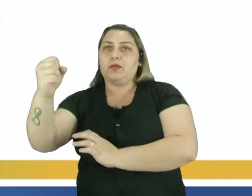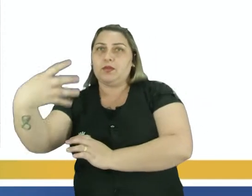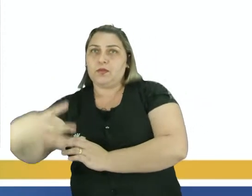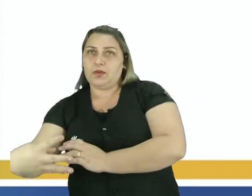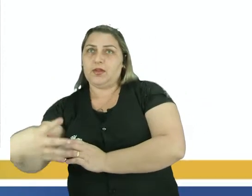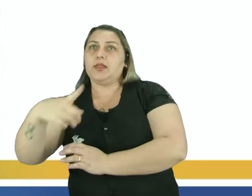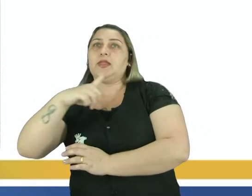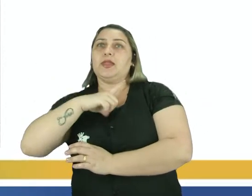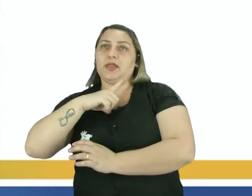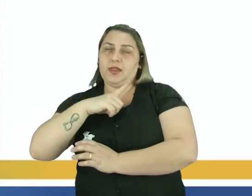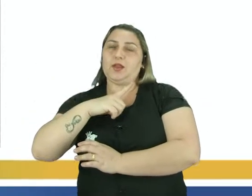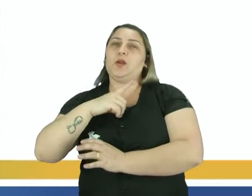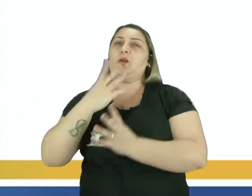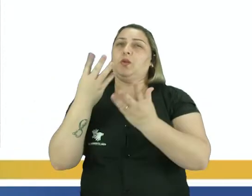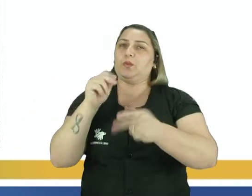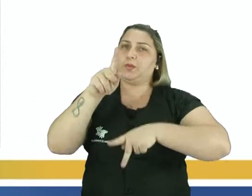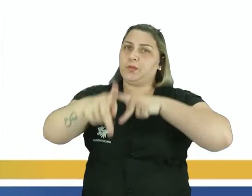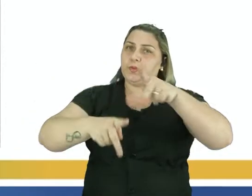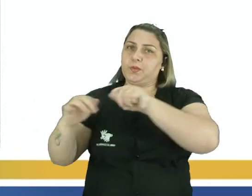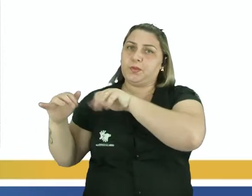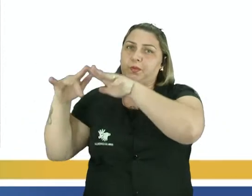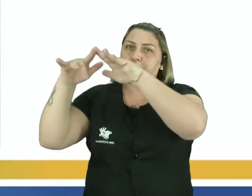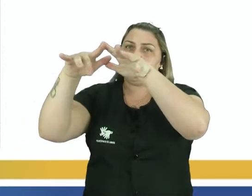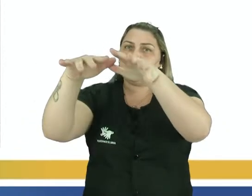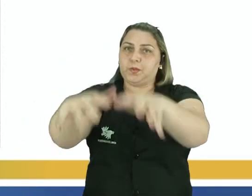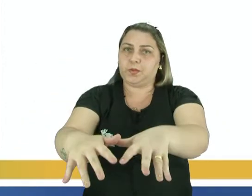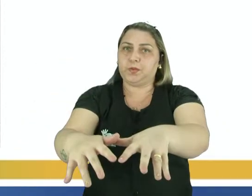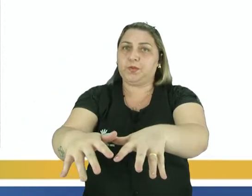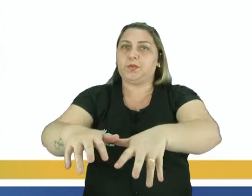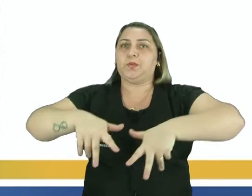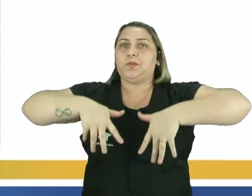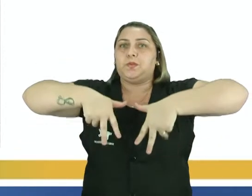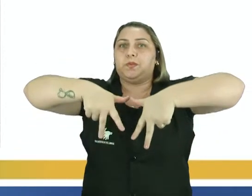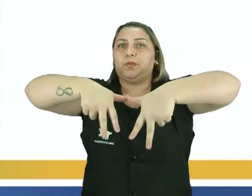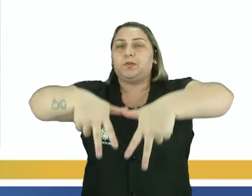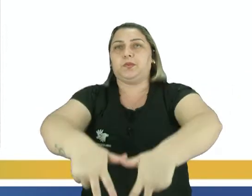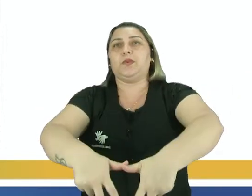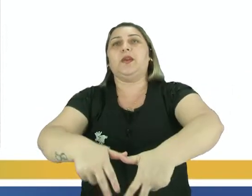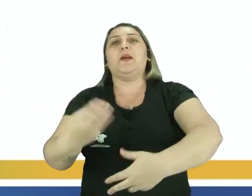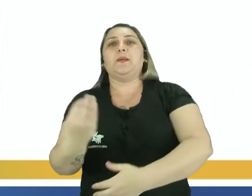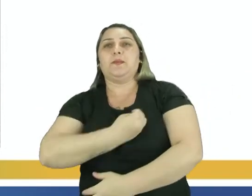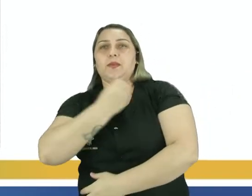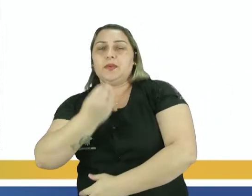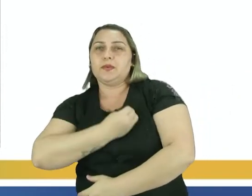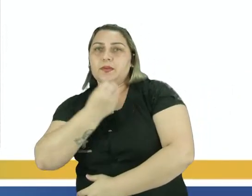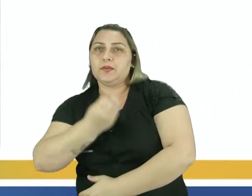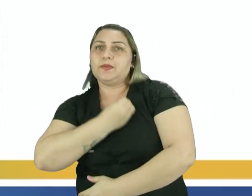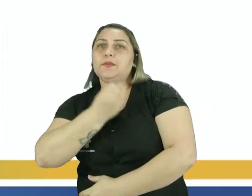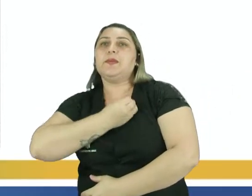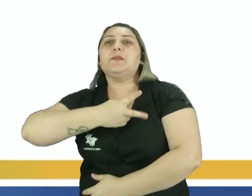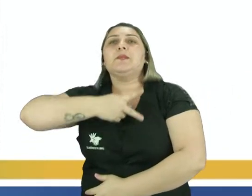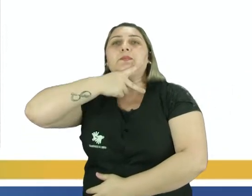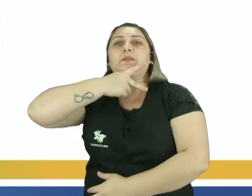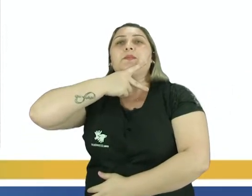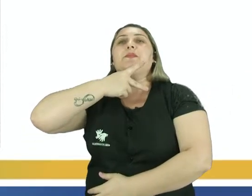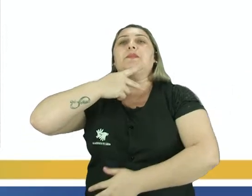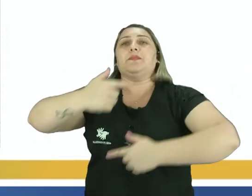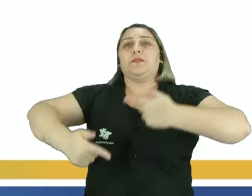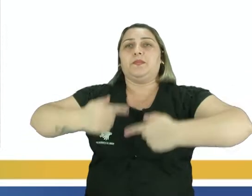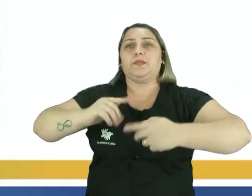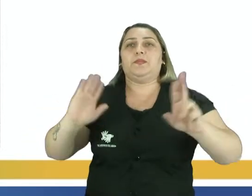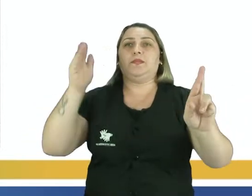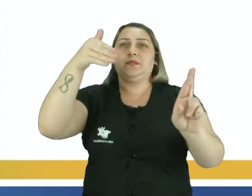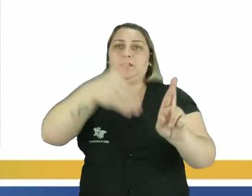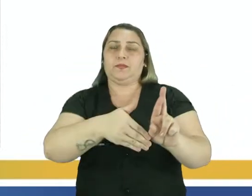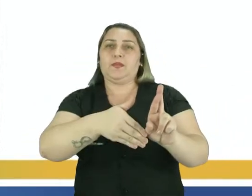1984, tendo mobilizado milhões de pessoas em comícios e passeatas. Contou com a participação de partidos políticos, representantes